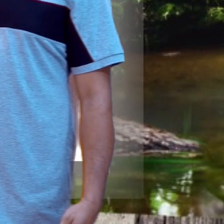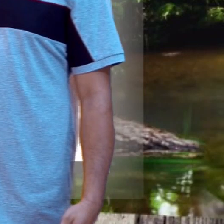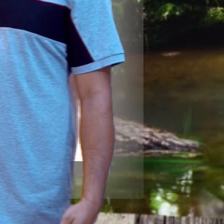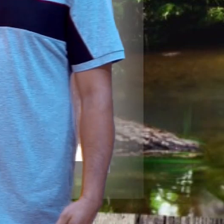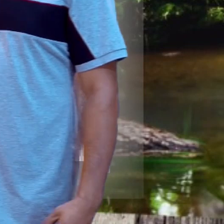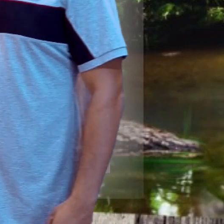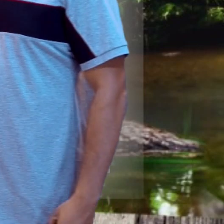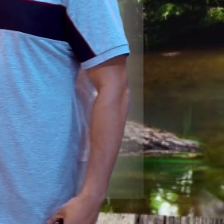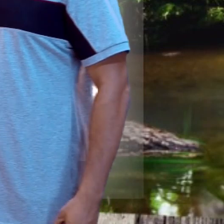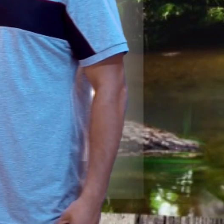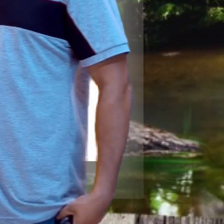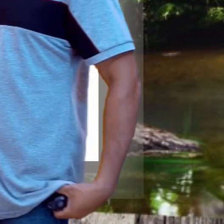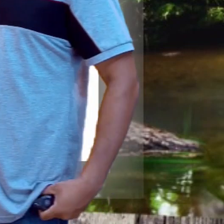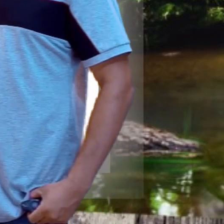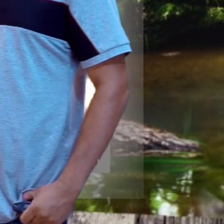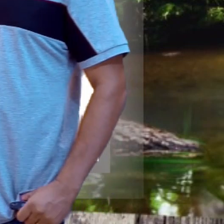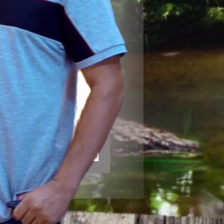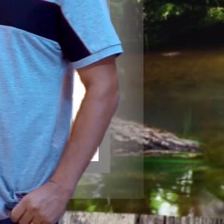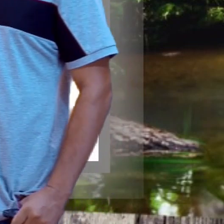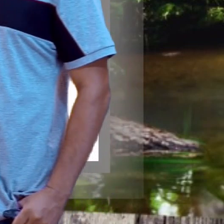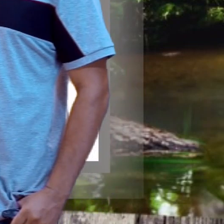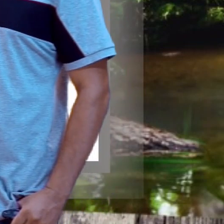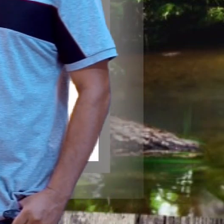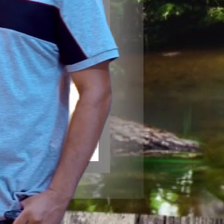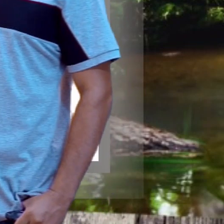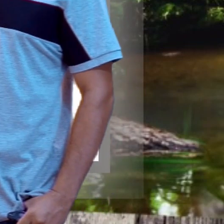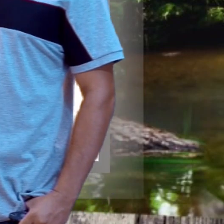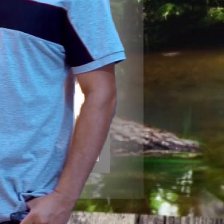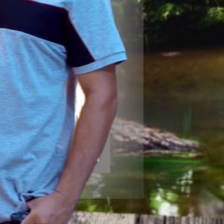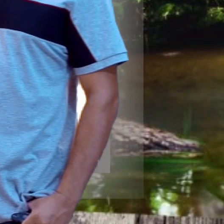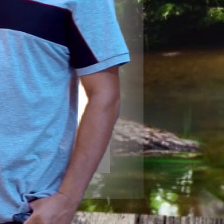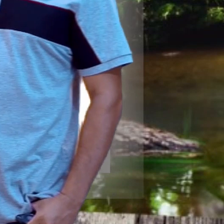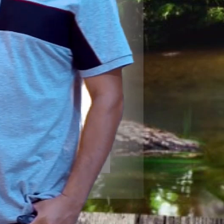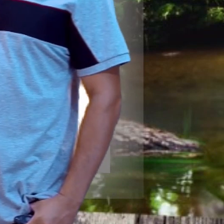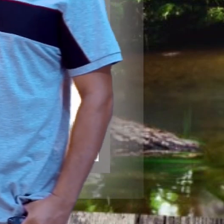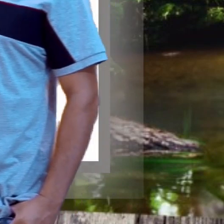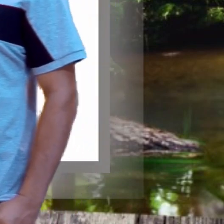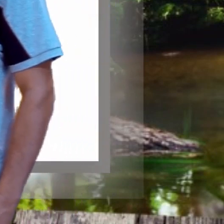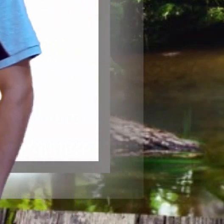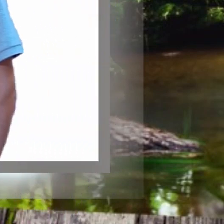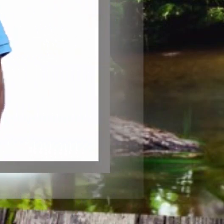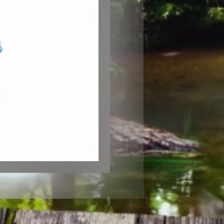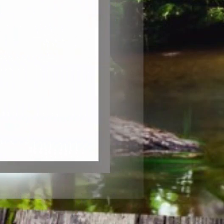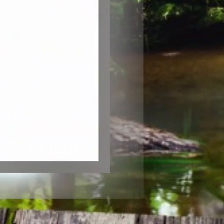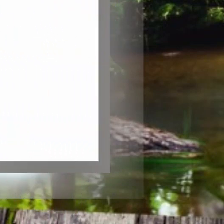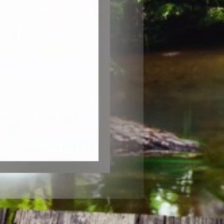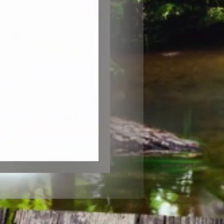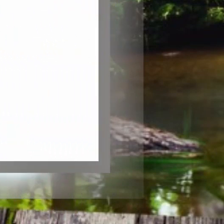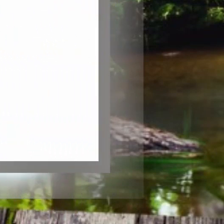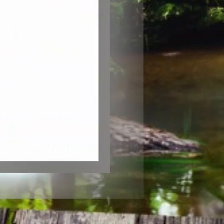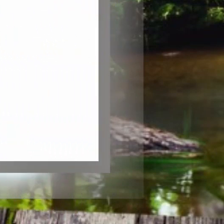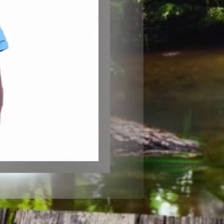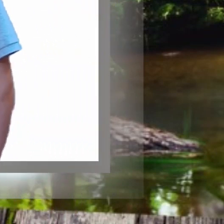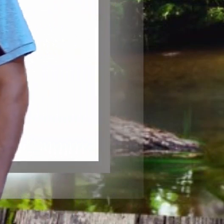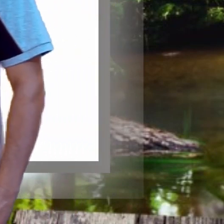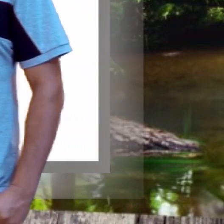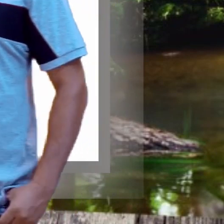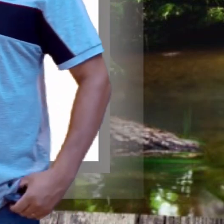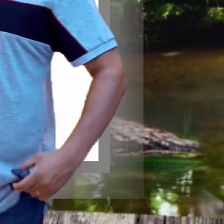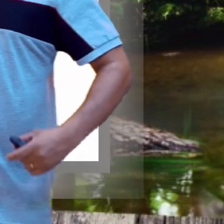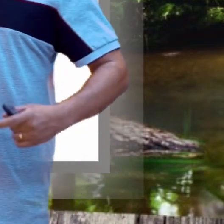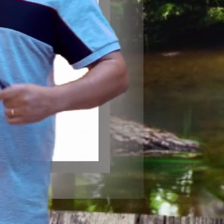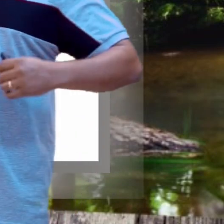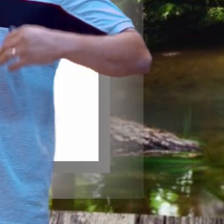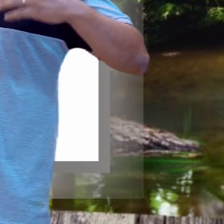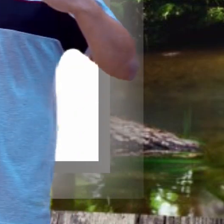voltar aqui. Aqui, ó, a gente tem colesterol, a gente tem glicolipídios, a gente tem carboidrato, a gente tem glicoproteínas. Então